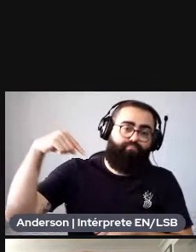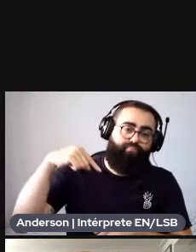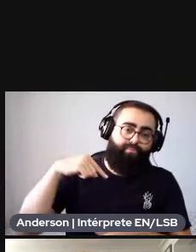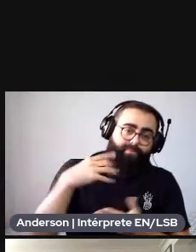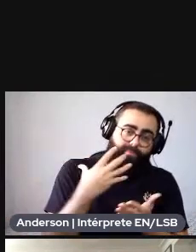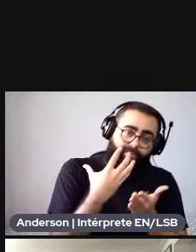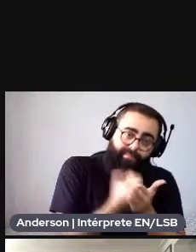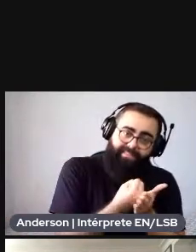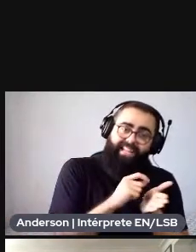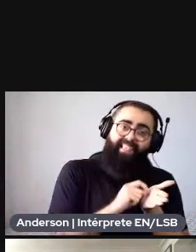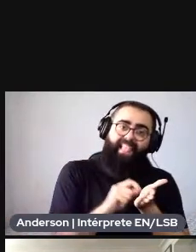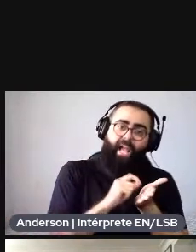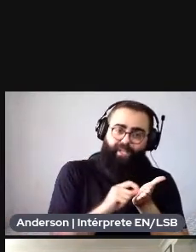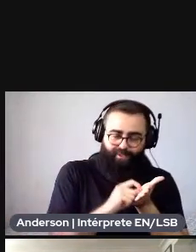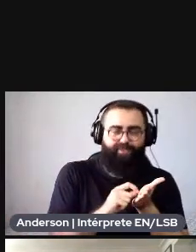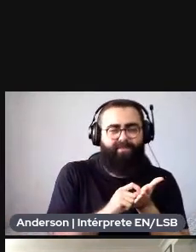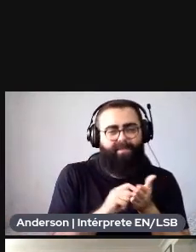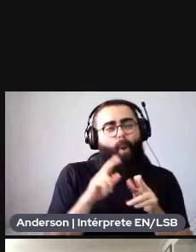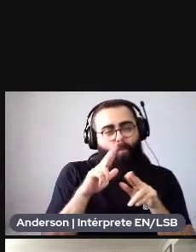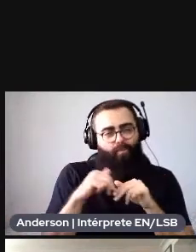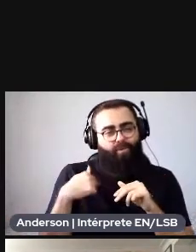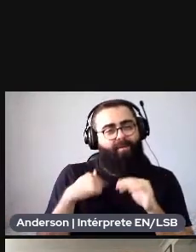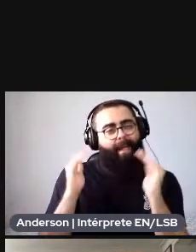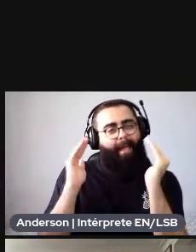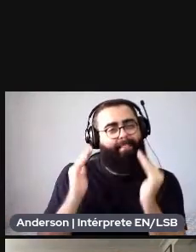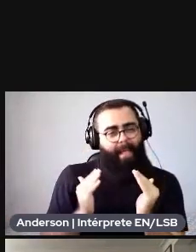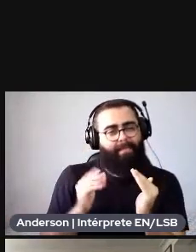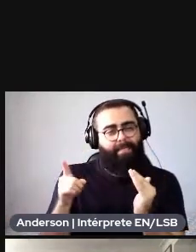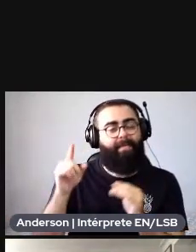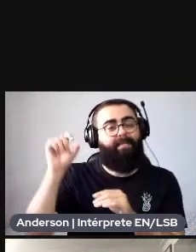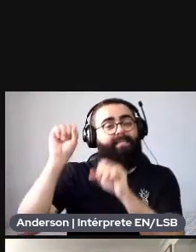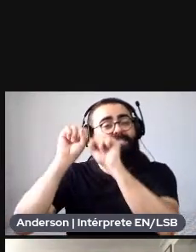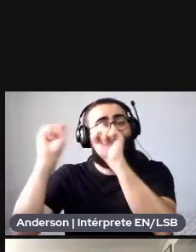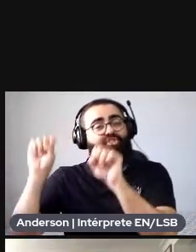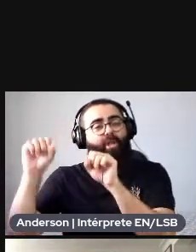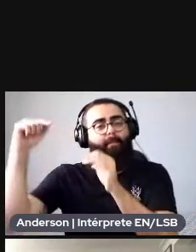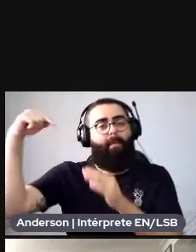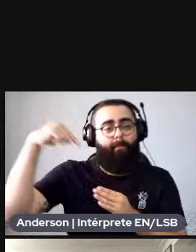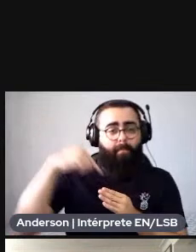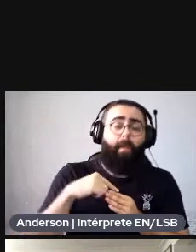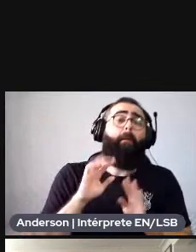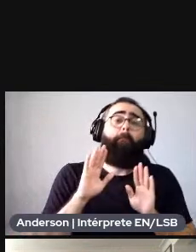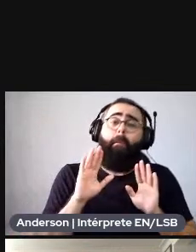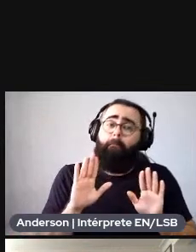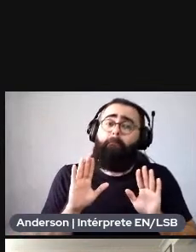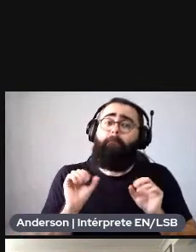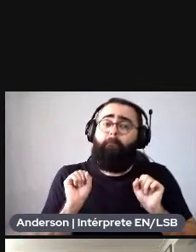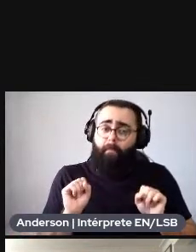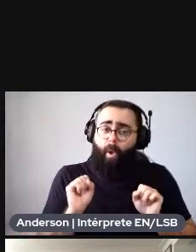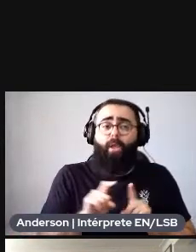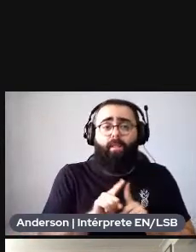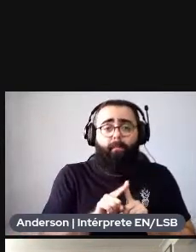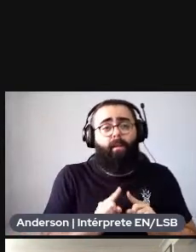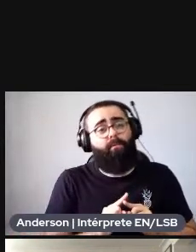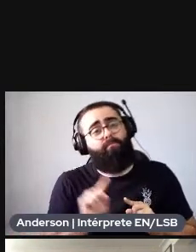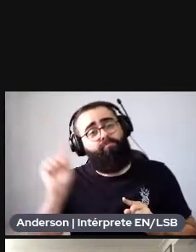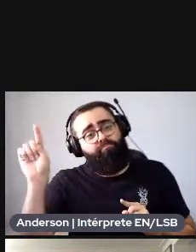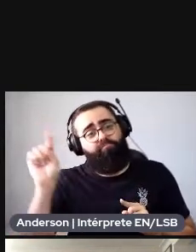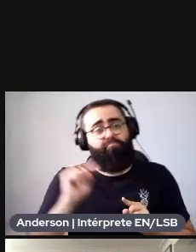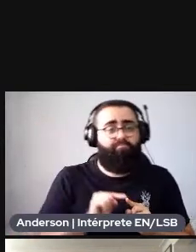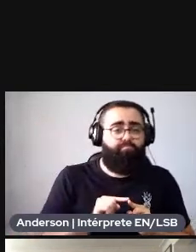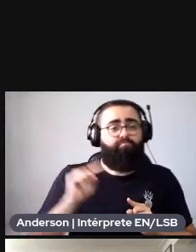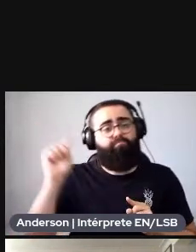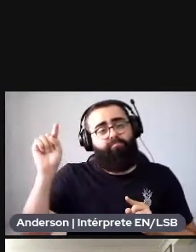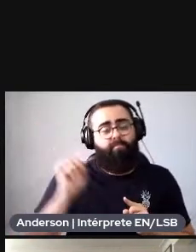A ideia de ter duas setas ou bidirecional neste contínuo tem a ver apenas com o movimento da